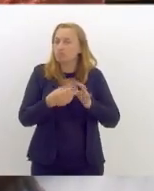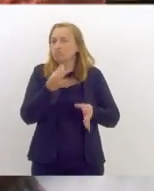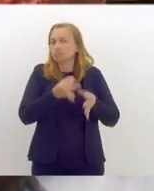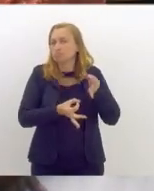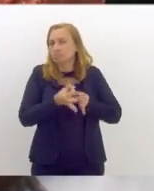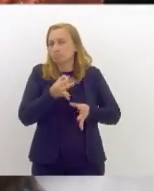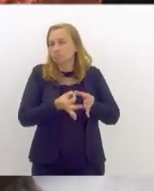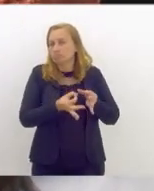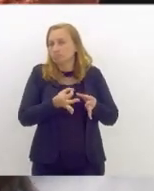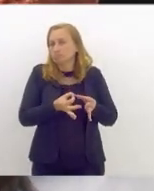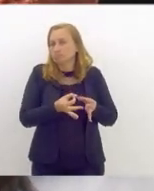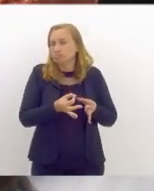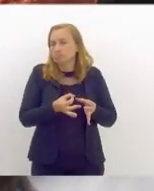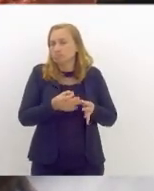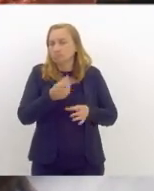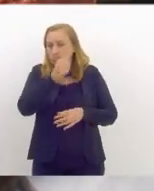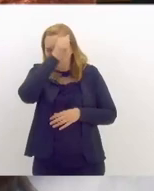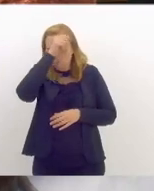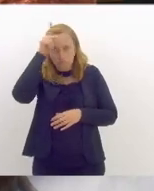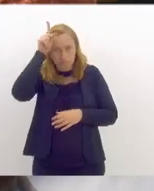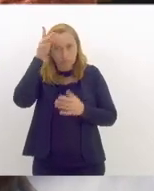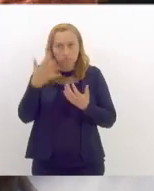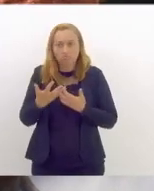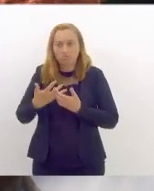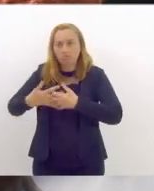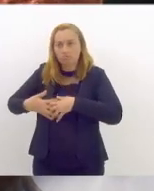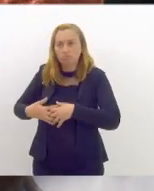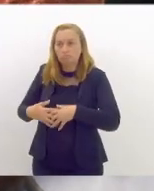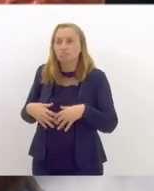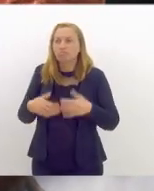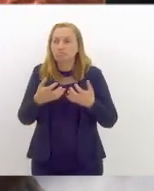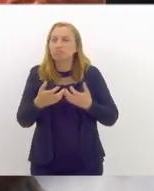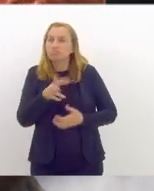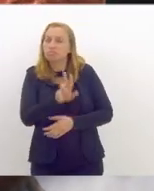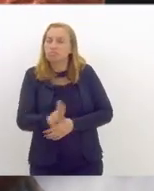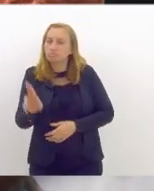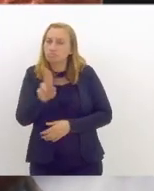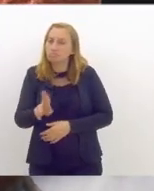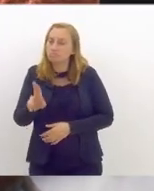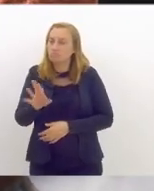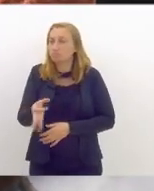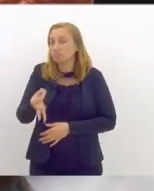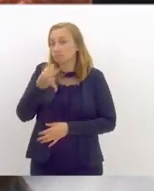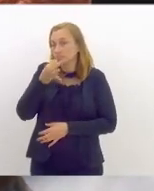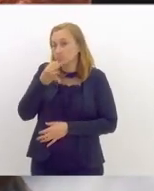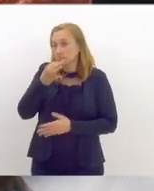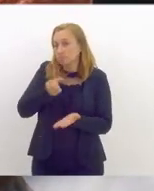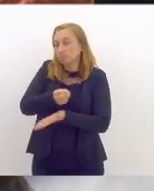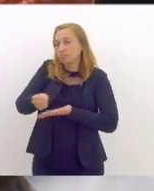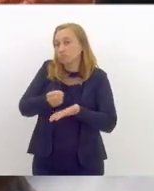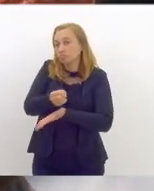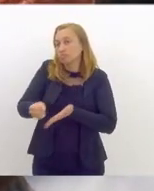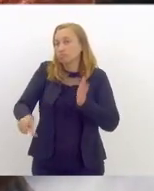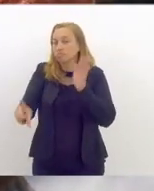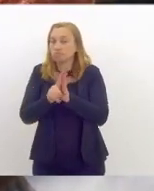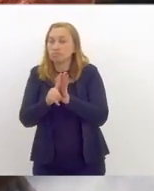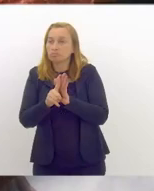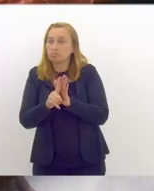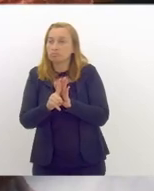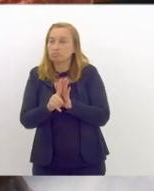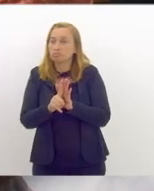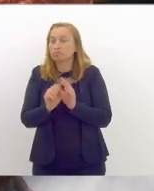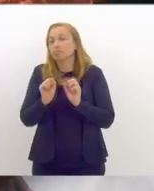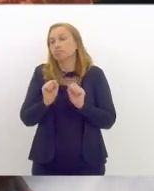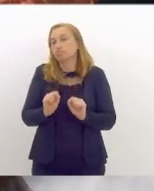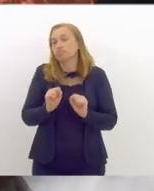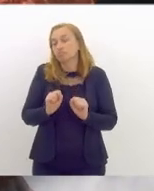por parte da Prefeitura de Petrópolis querendo utilizar esse argumento com base nessa lei para poder